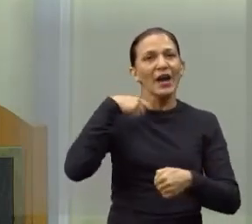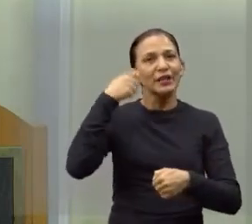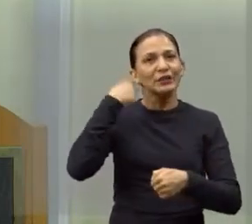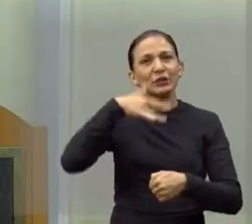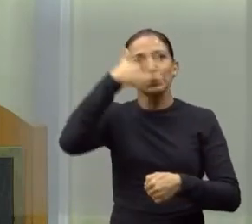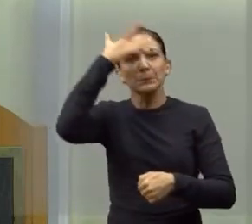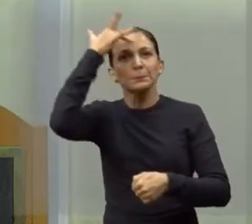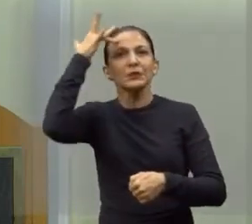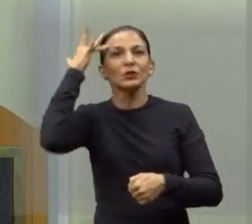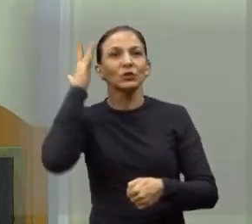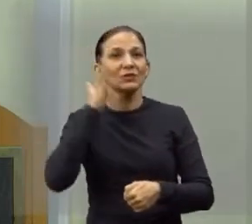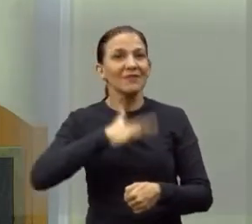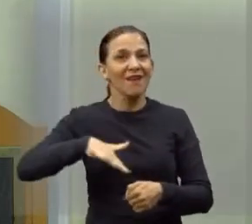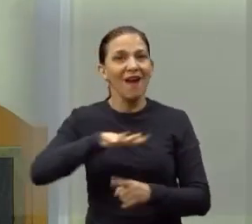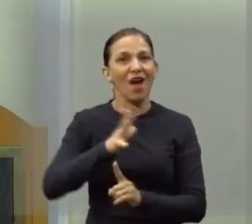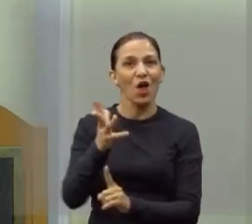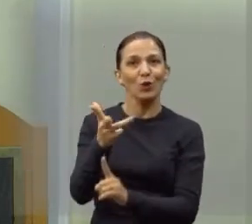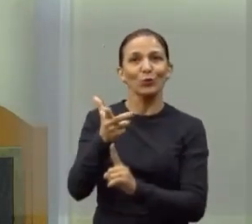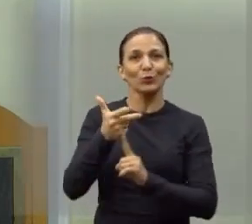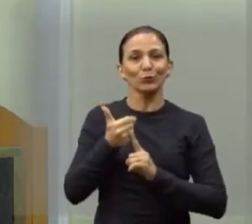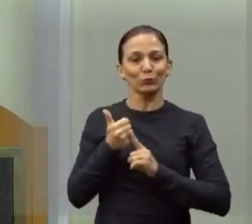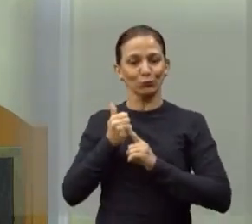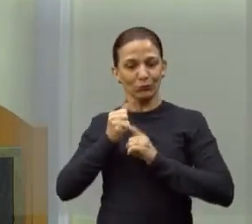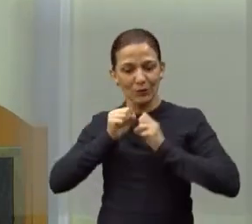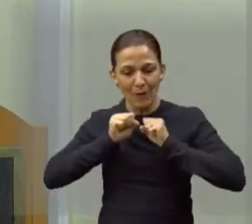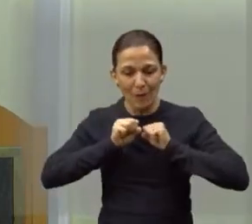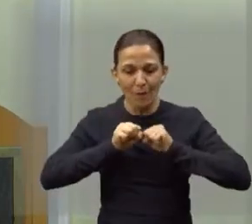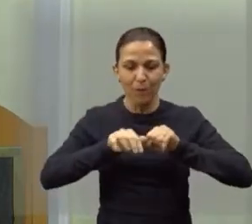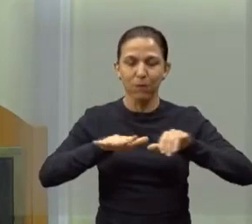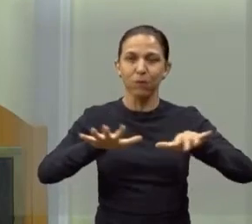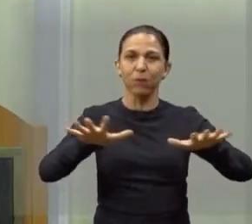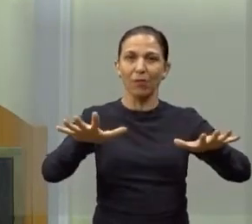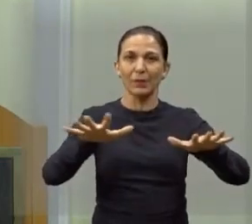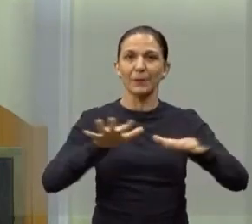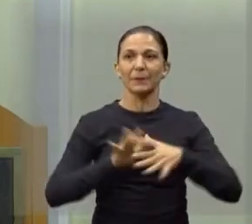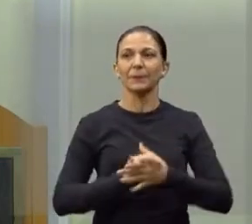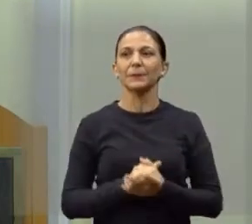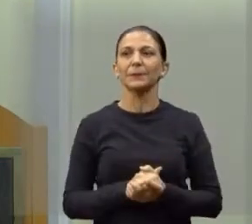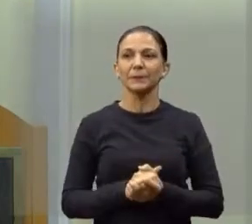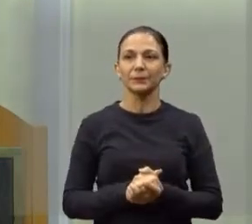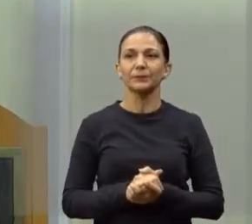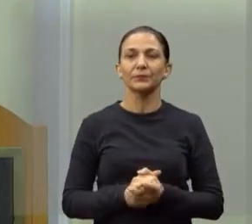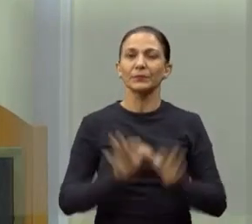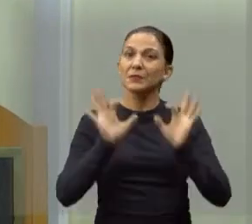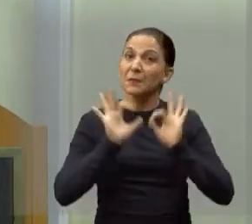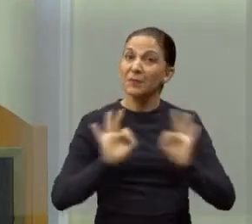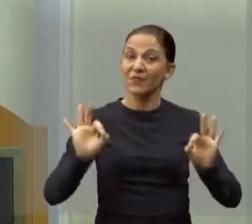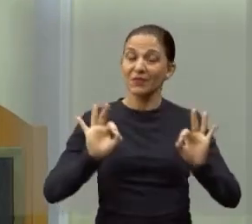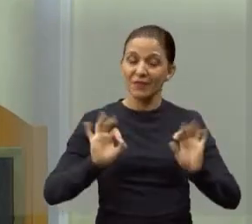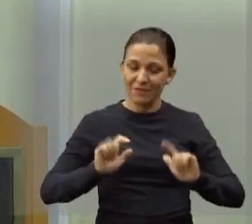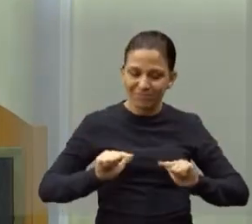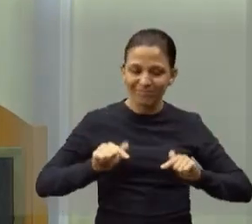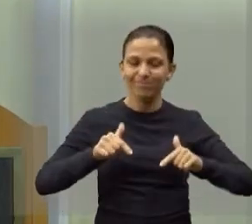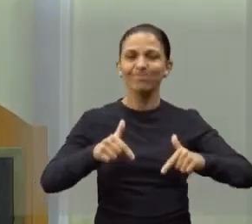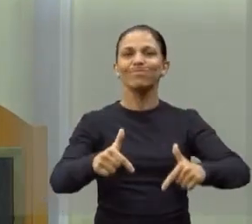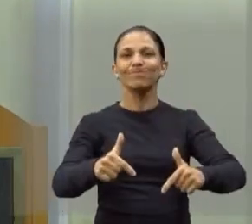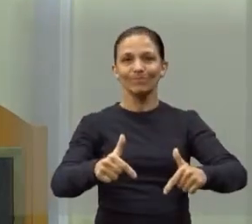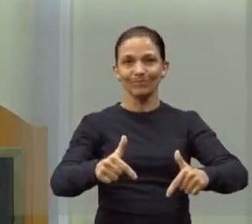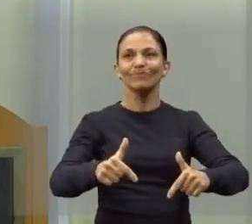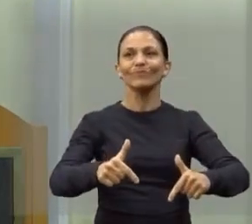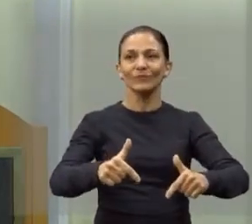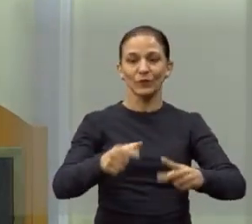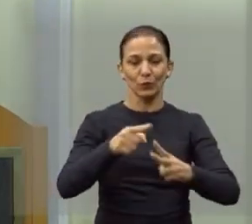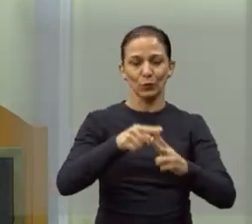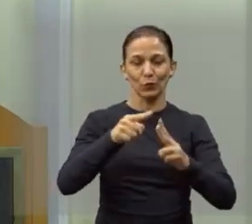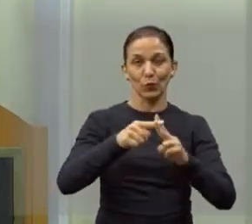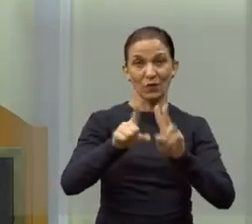pessoas que compõem essa cadeia produtiva de quando a gente fala de cultura. Então, é fabuloso, essa é uma luta, né? As